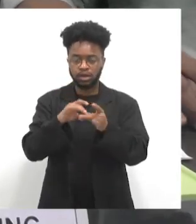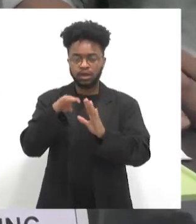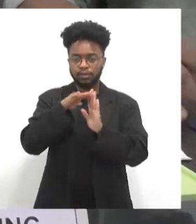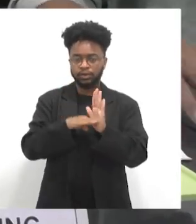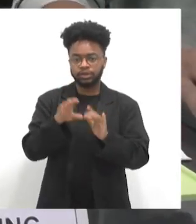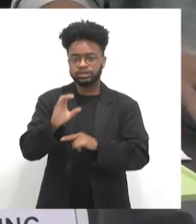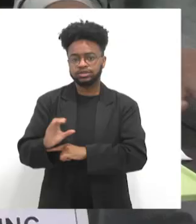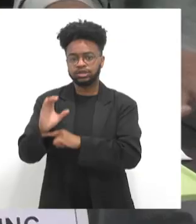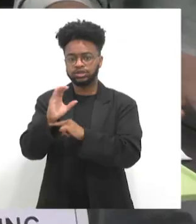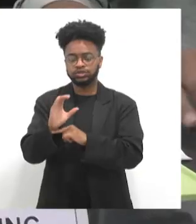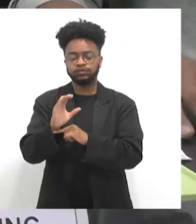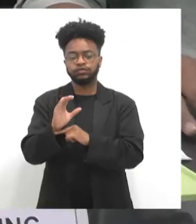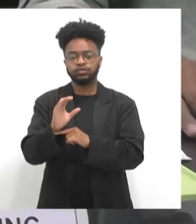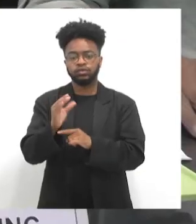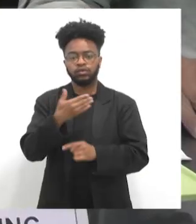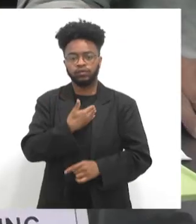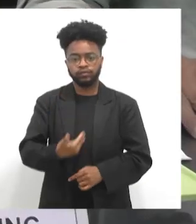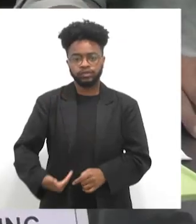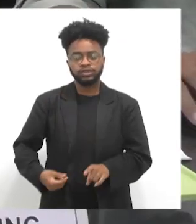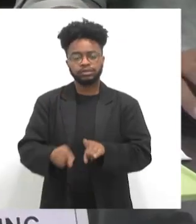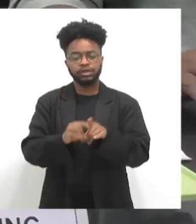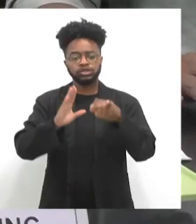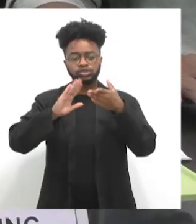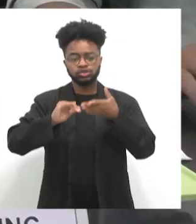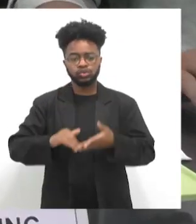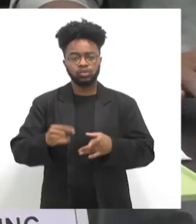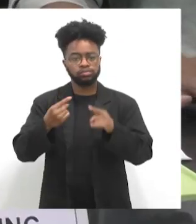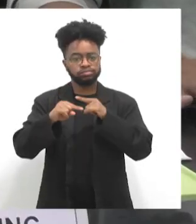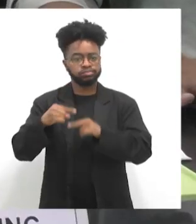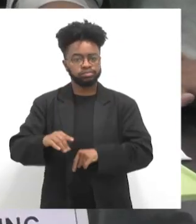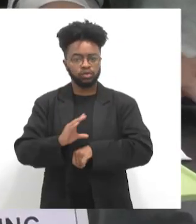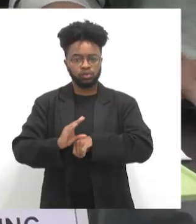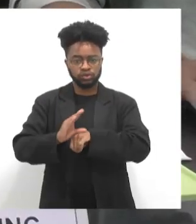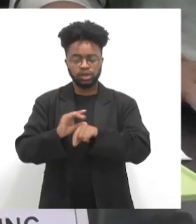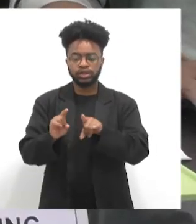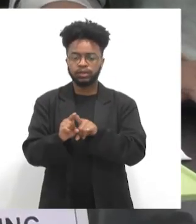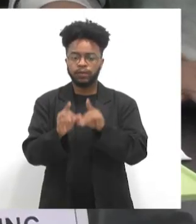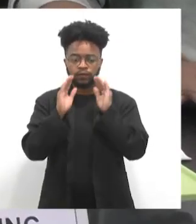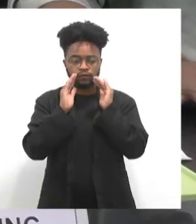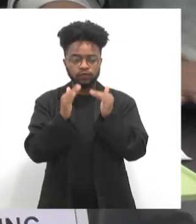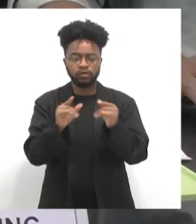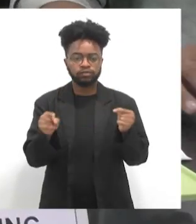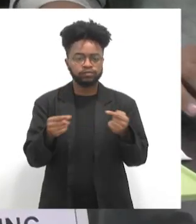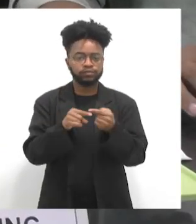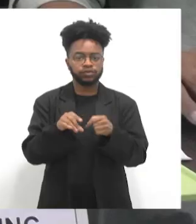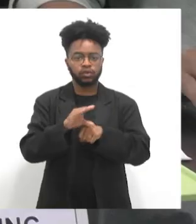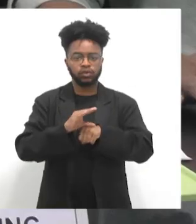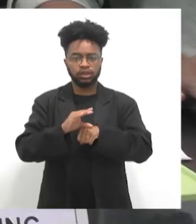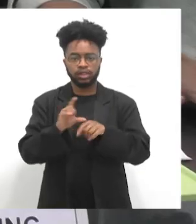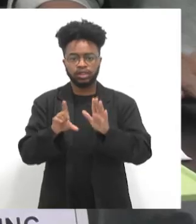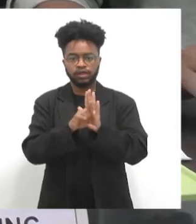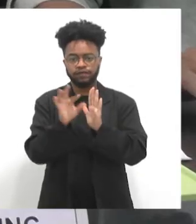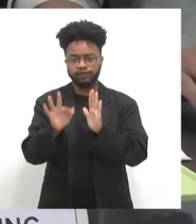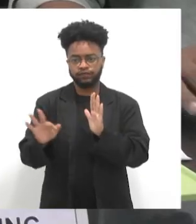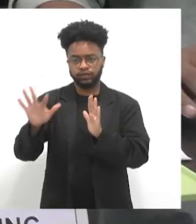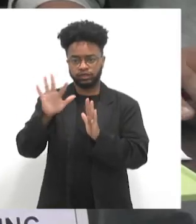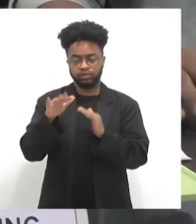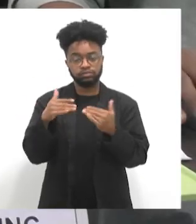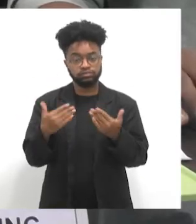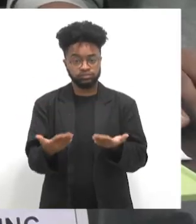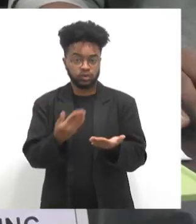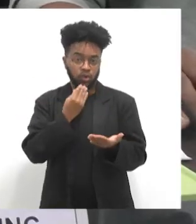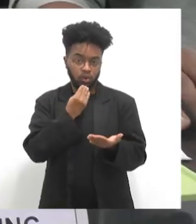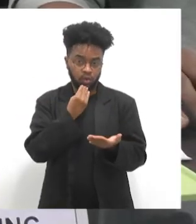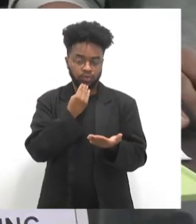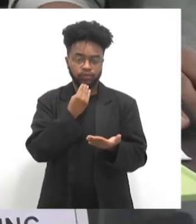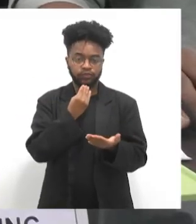do governo, tirou uma série de inconstitucionalidades e acentuou nos termos da Constituição e das leis federais. Então, é claro